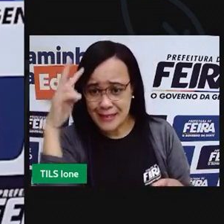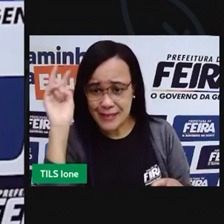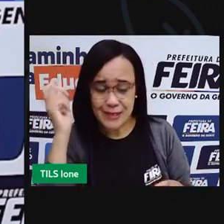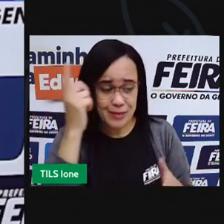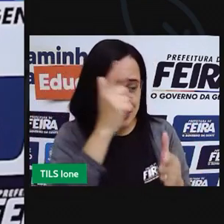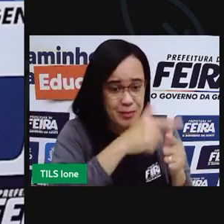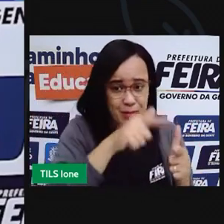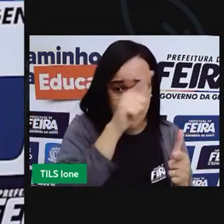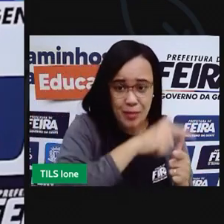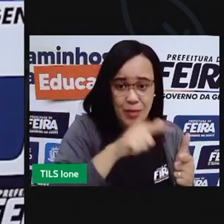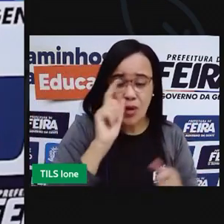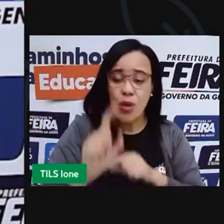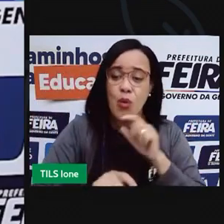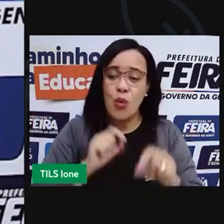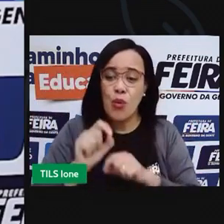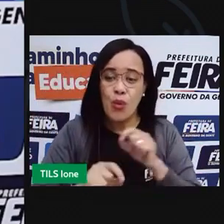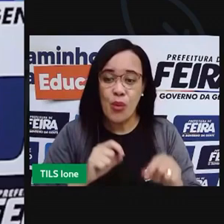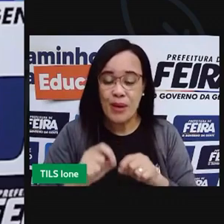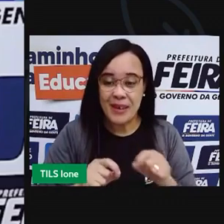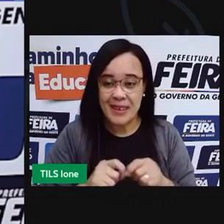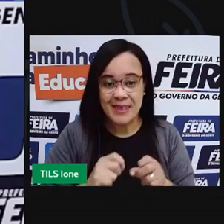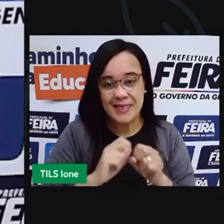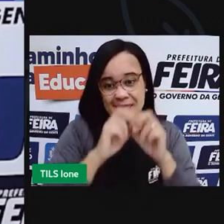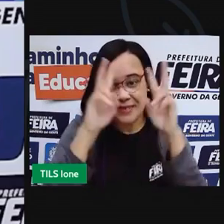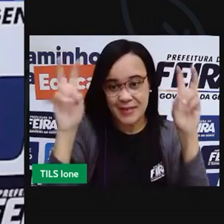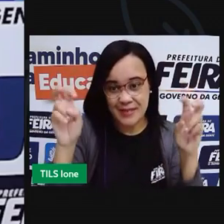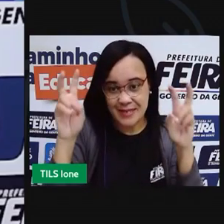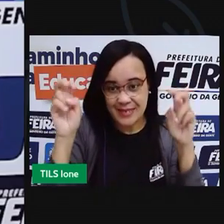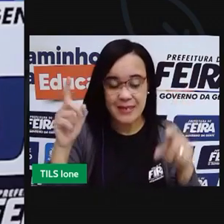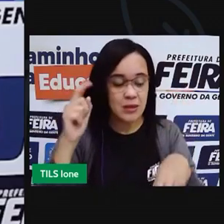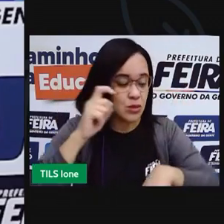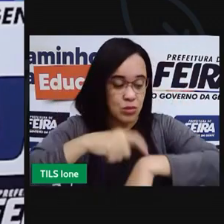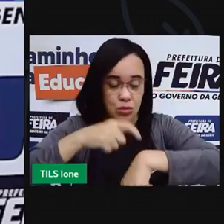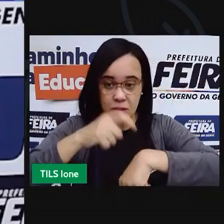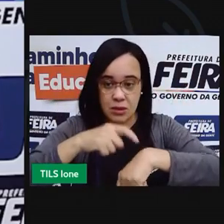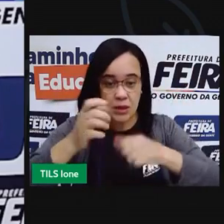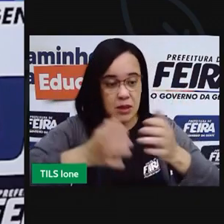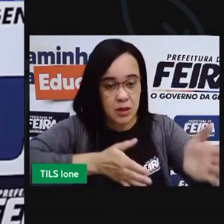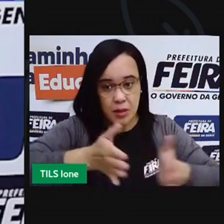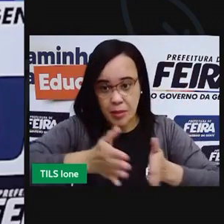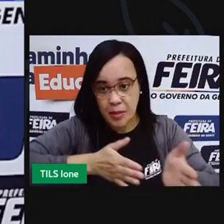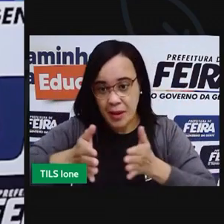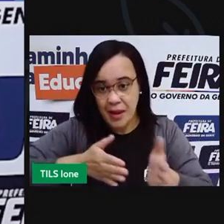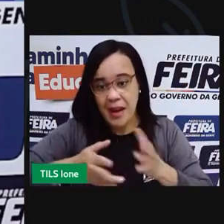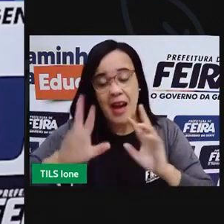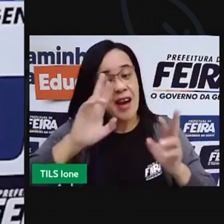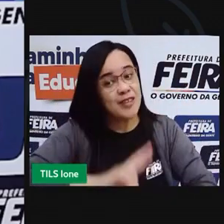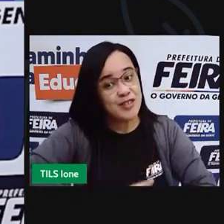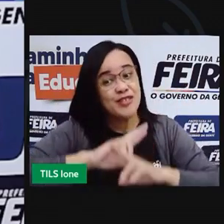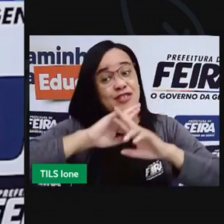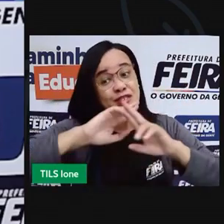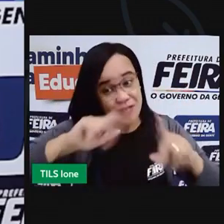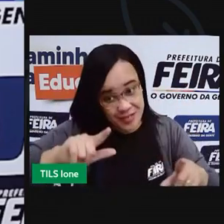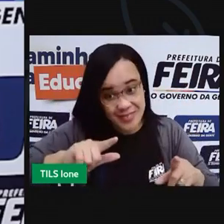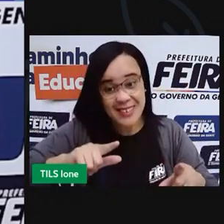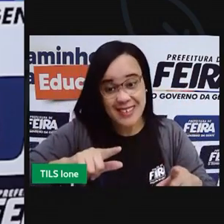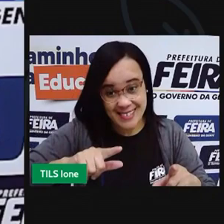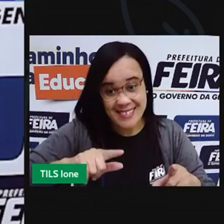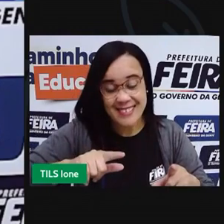dessa história, o tempo, o espaço é totalmente diferente, não é